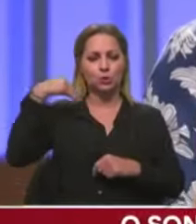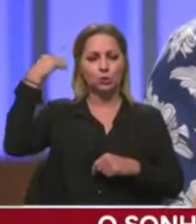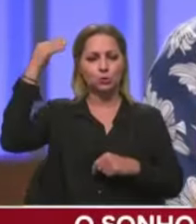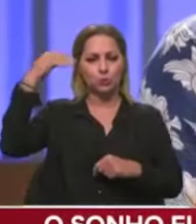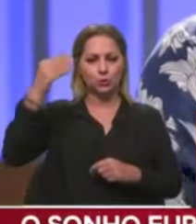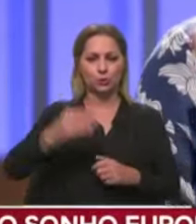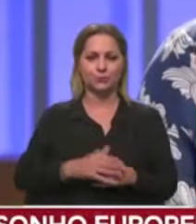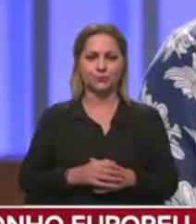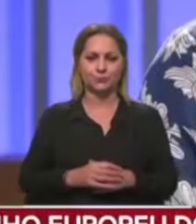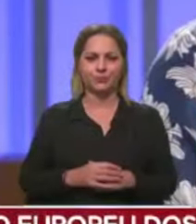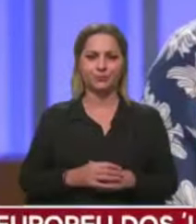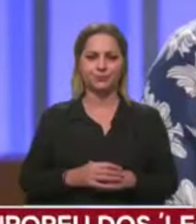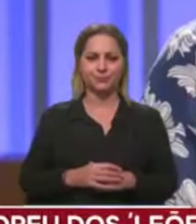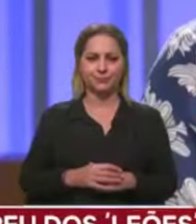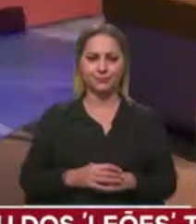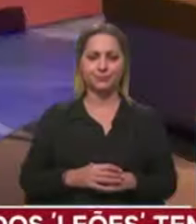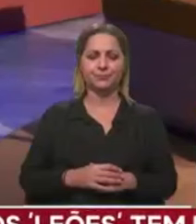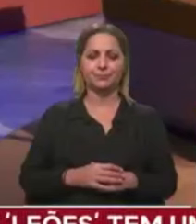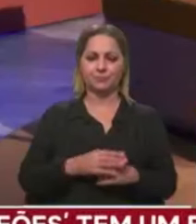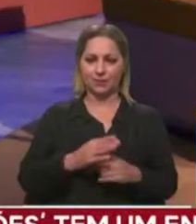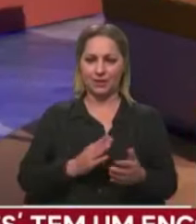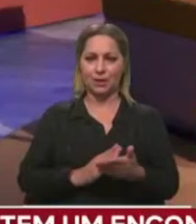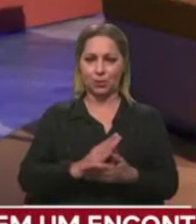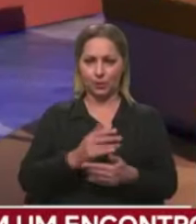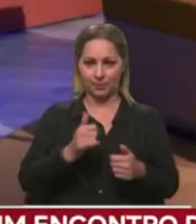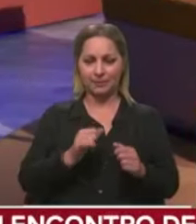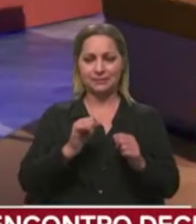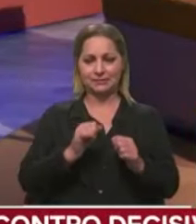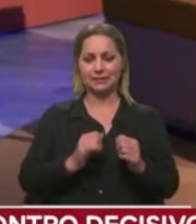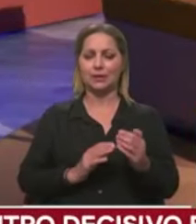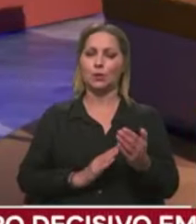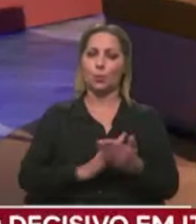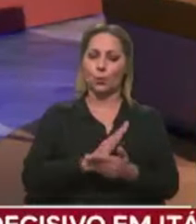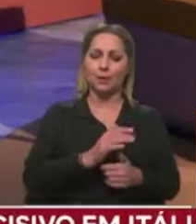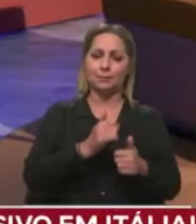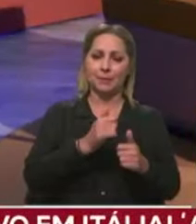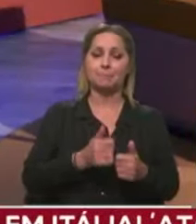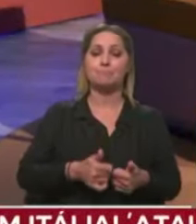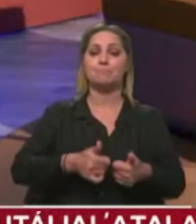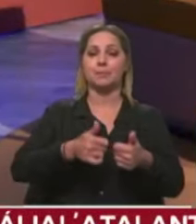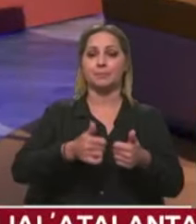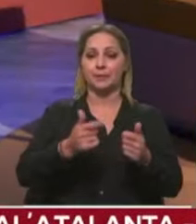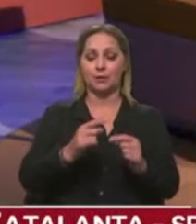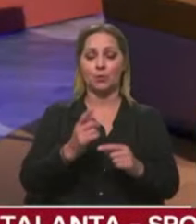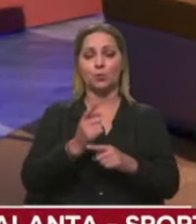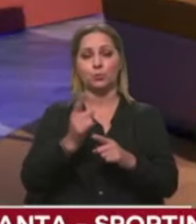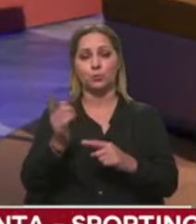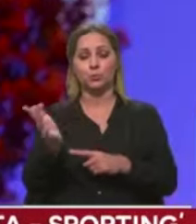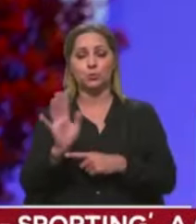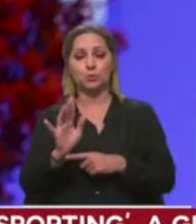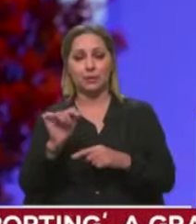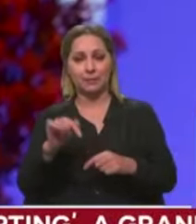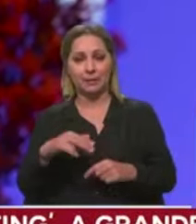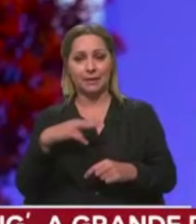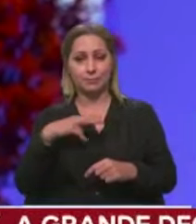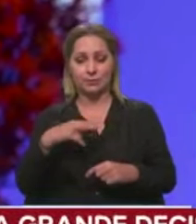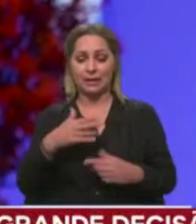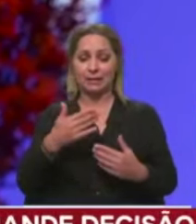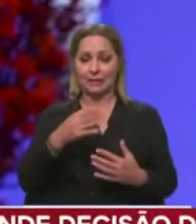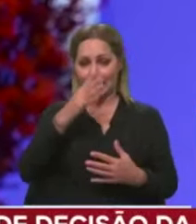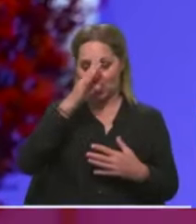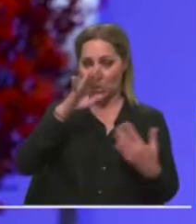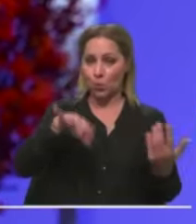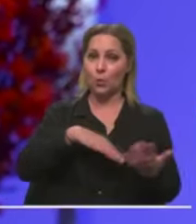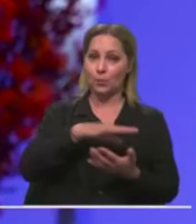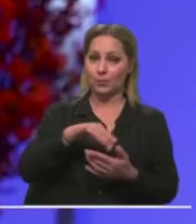está tá a correr muito bem tá tá a correr não não tão bem quanto Gostaríamos porque o cinema em Portugal é uma coisa muito complexa e o nosso António sabia